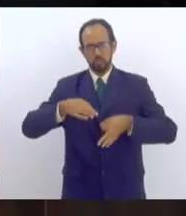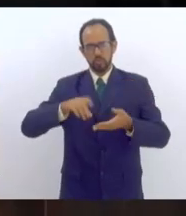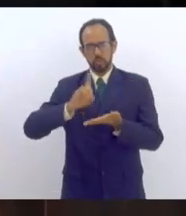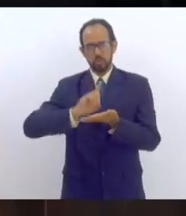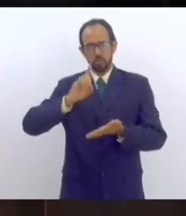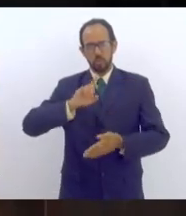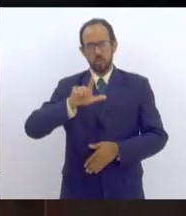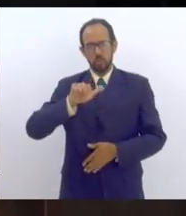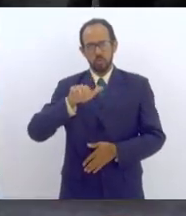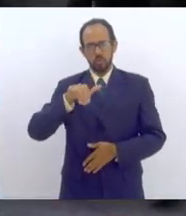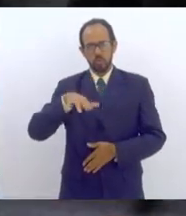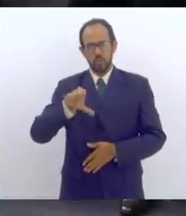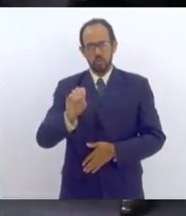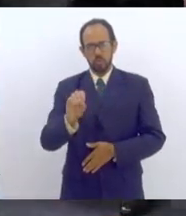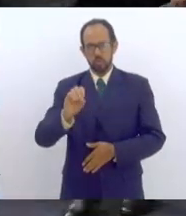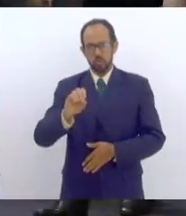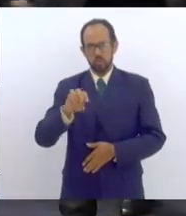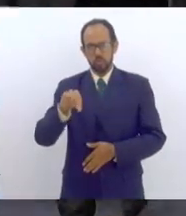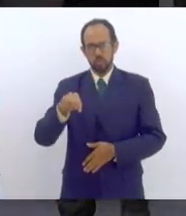Matos.